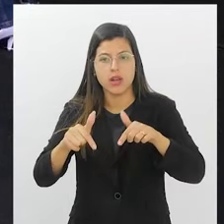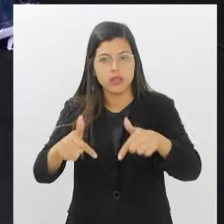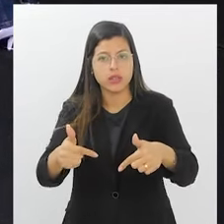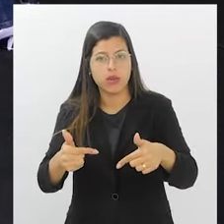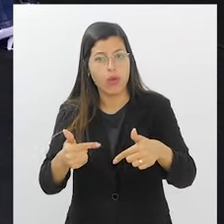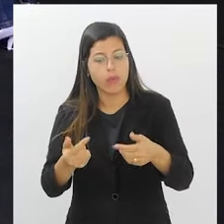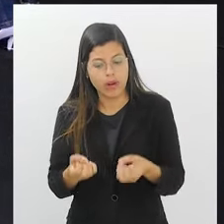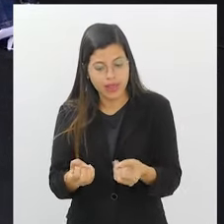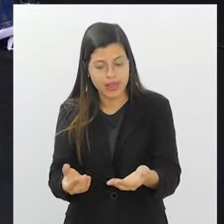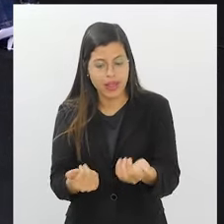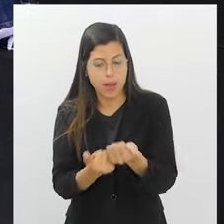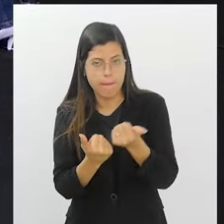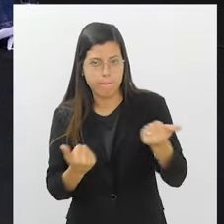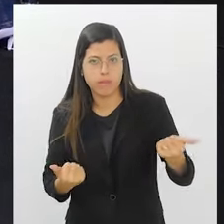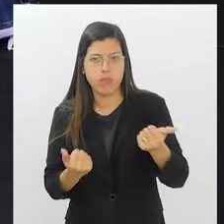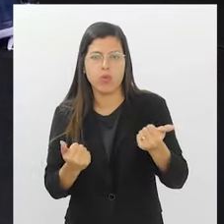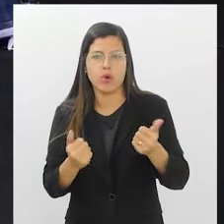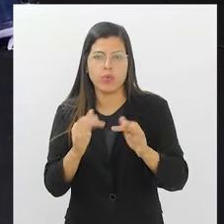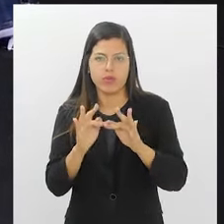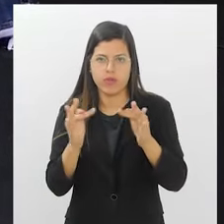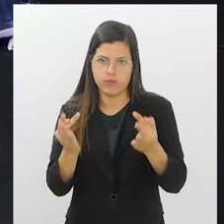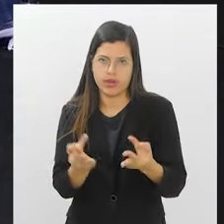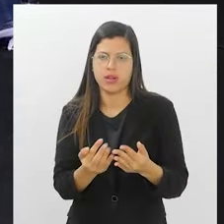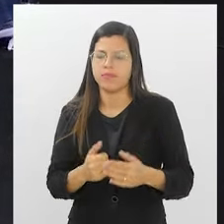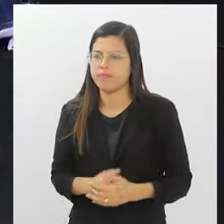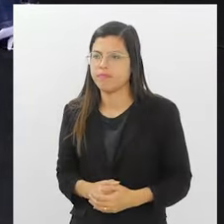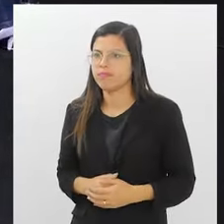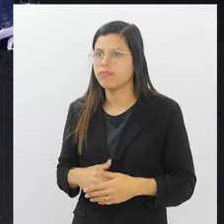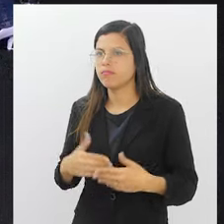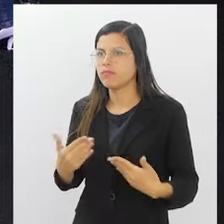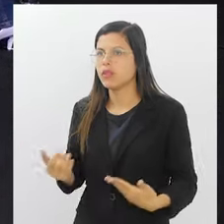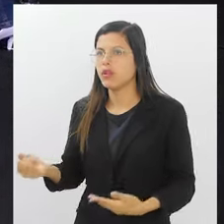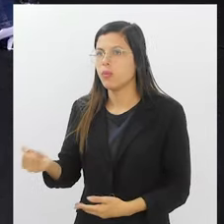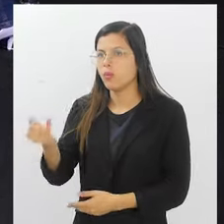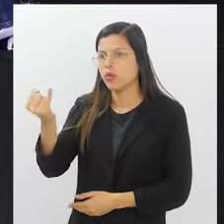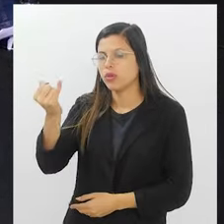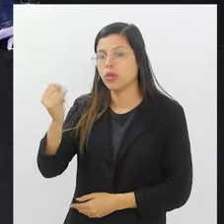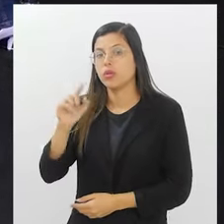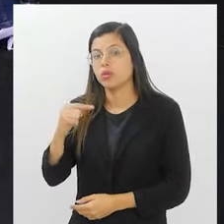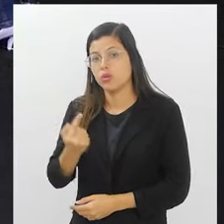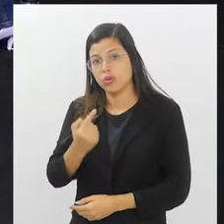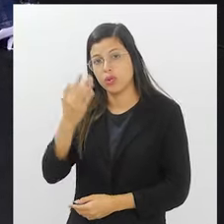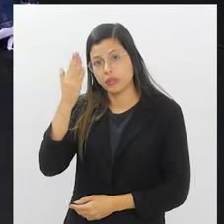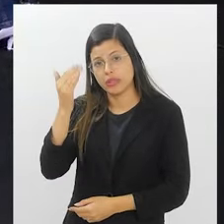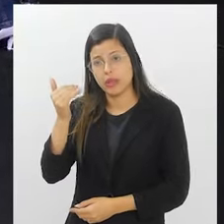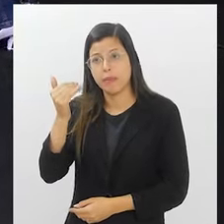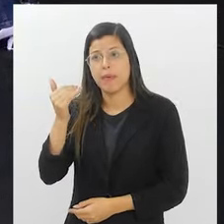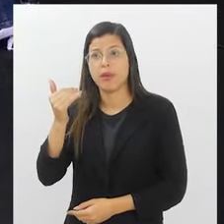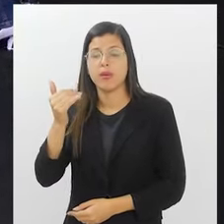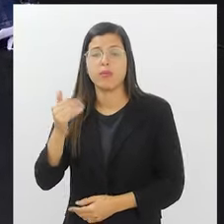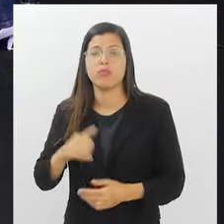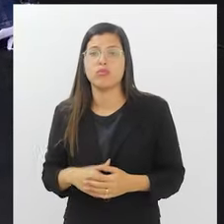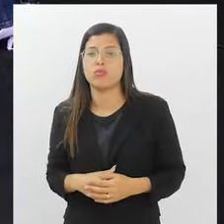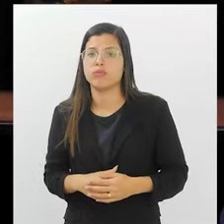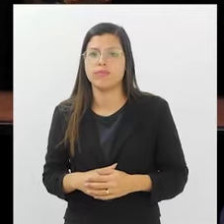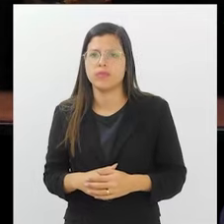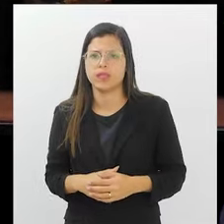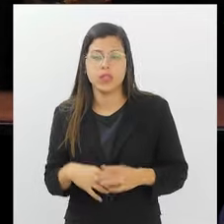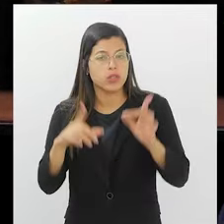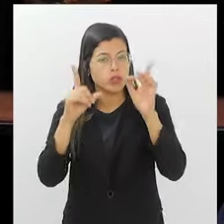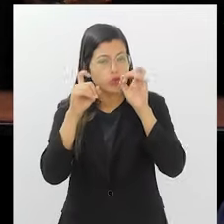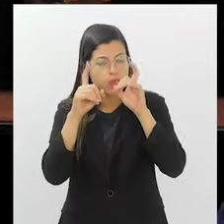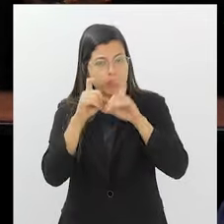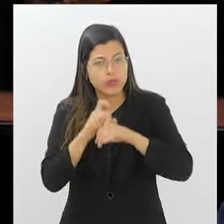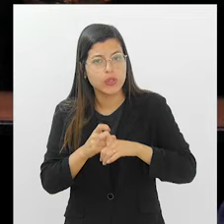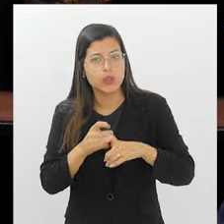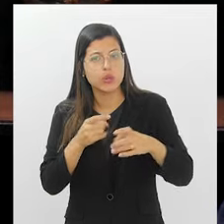também dar esse suporte para os familiares? É de extrema importância, né? Nós sabemos, como já dito aqui, que